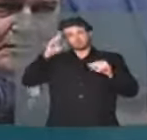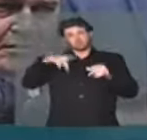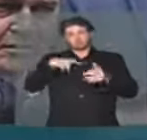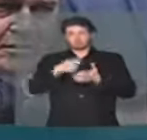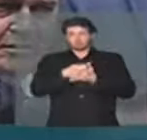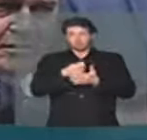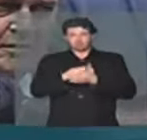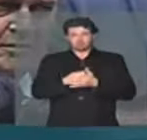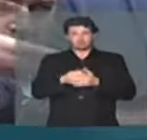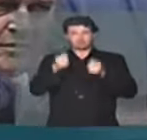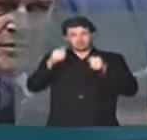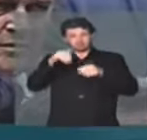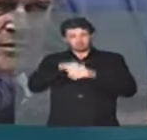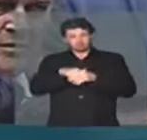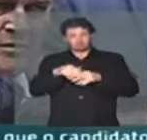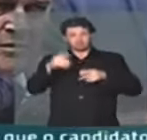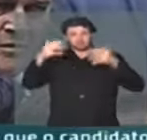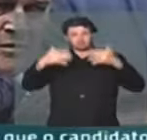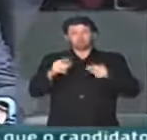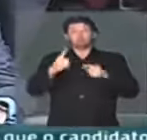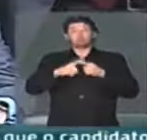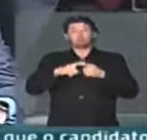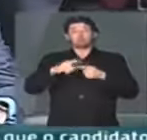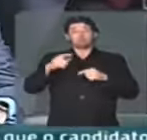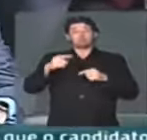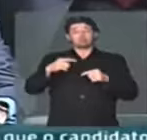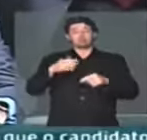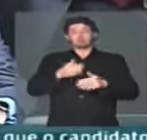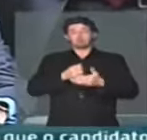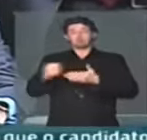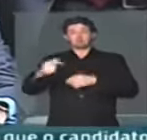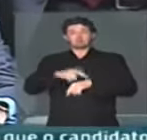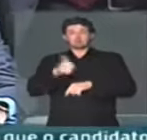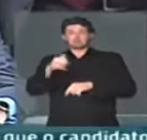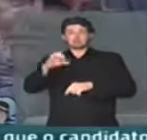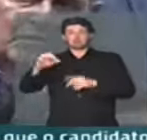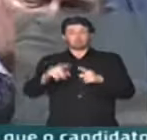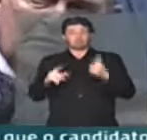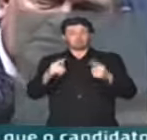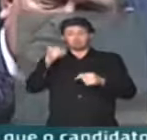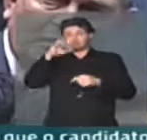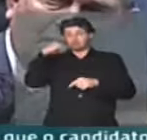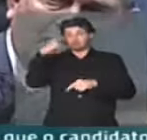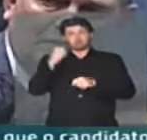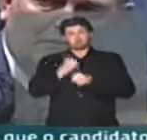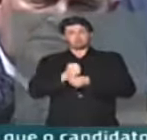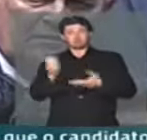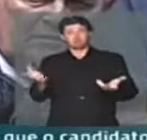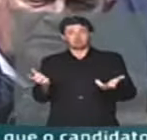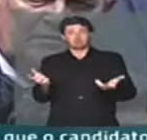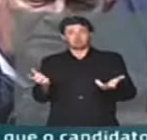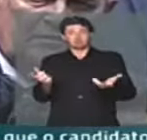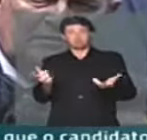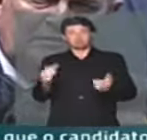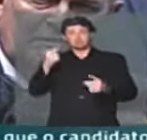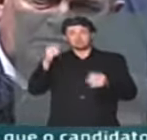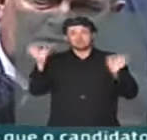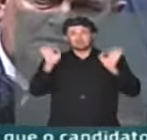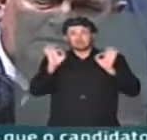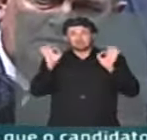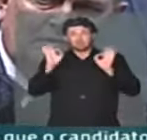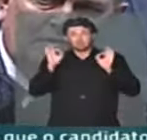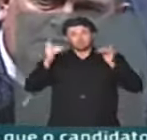a obrigação de tentar votar para justificar que nós passamos às 19 horas, mas nós passamos aqui 10 horas aguardando a votação, sem